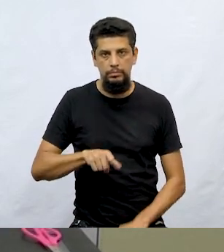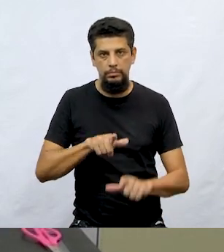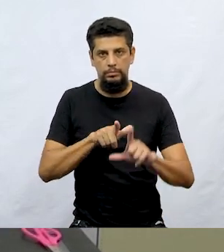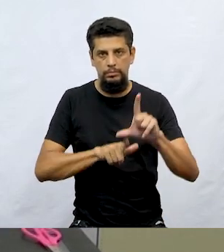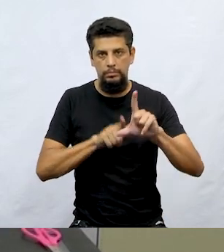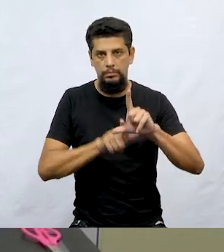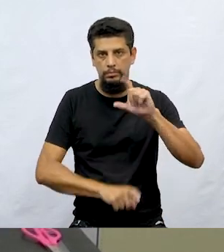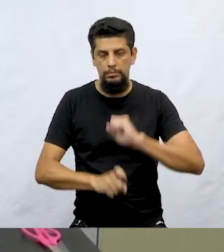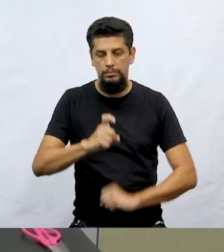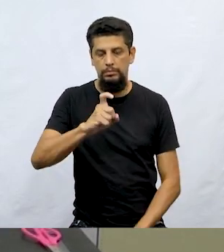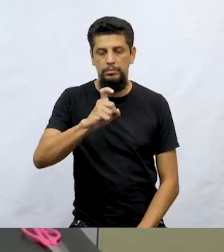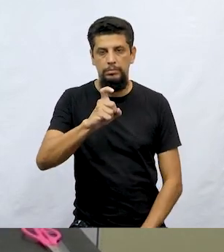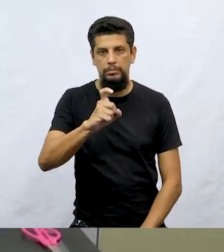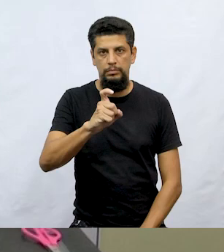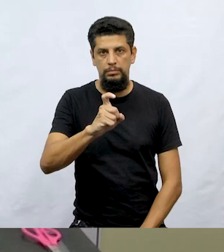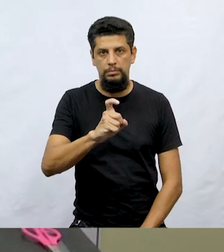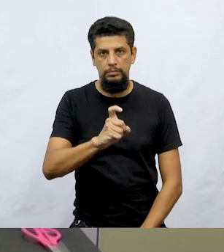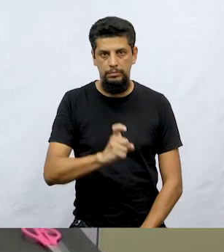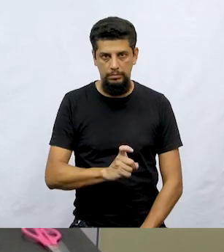Dois